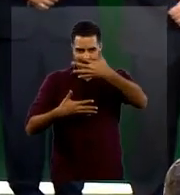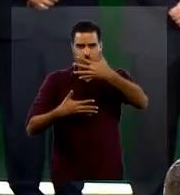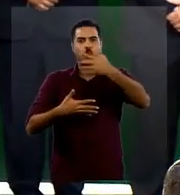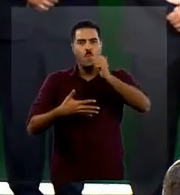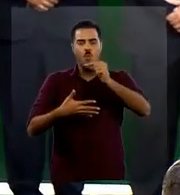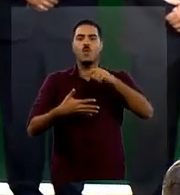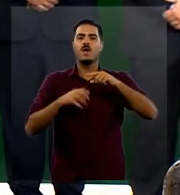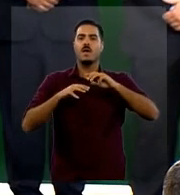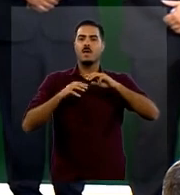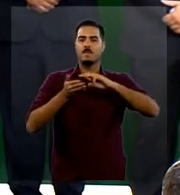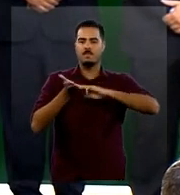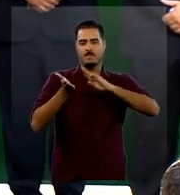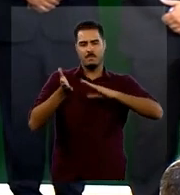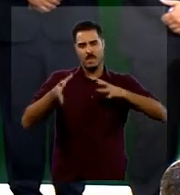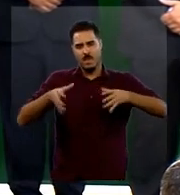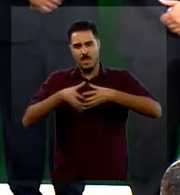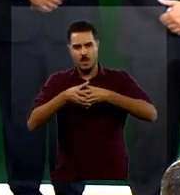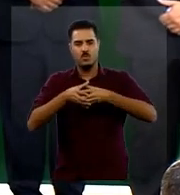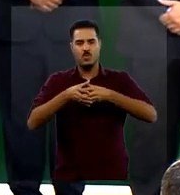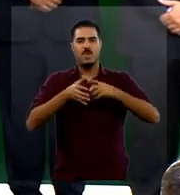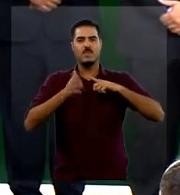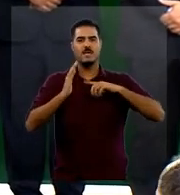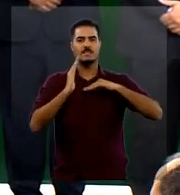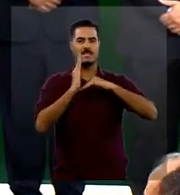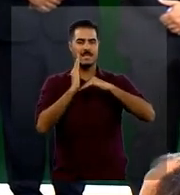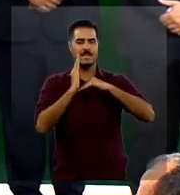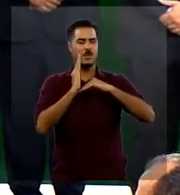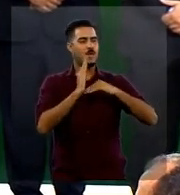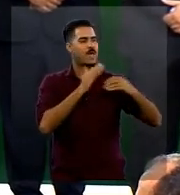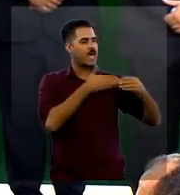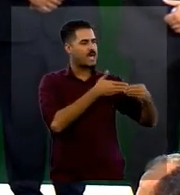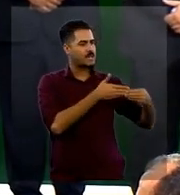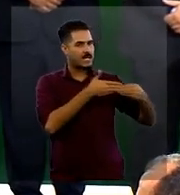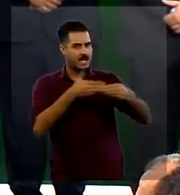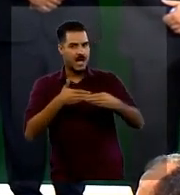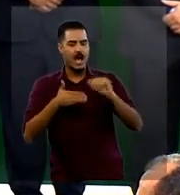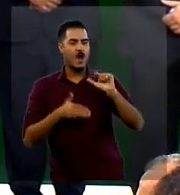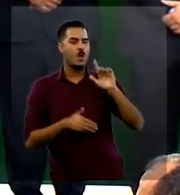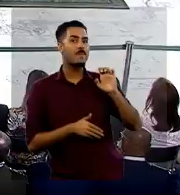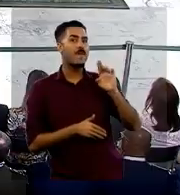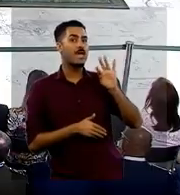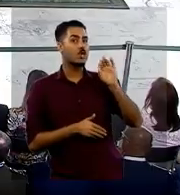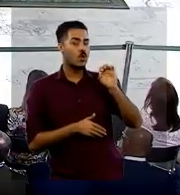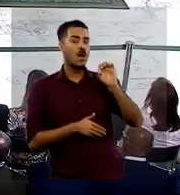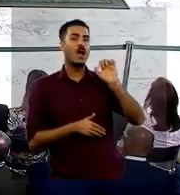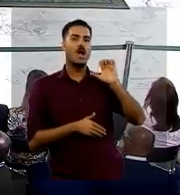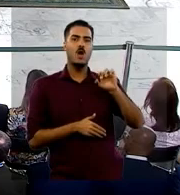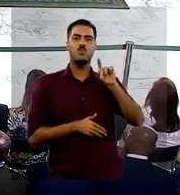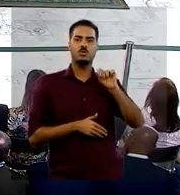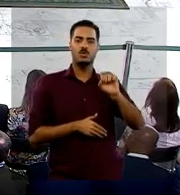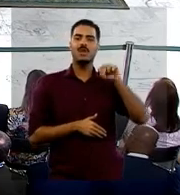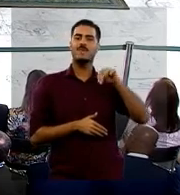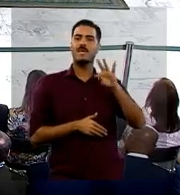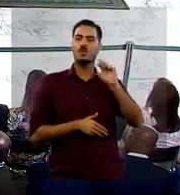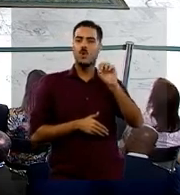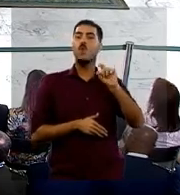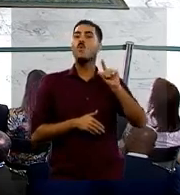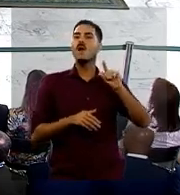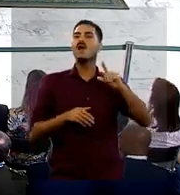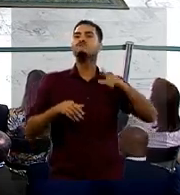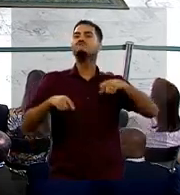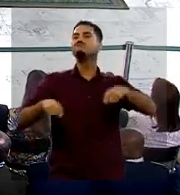Senado Federal a indicação do senhor Roberto Campos Neto para o cargo de presidente do Banco Central do